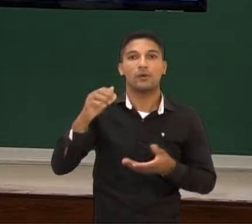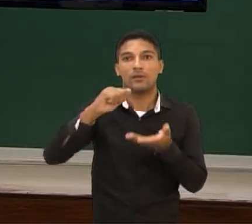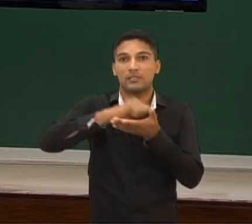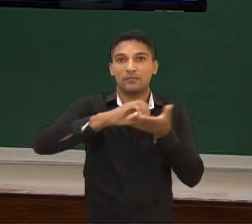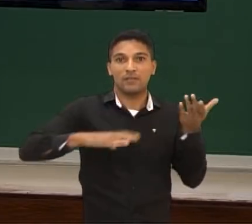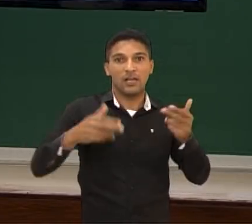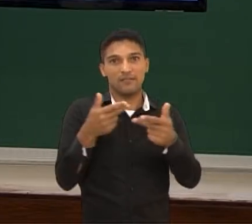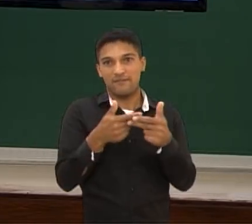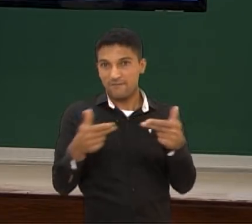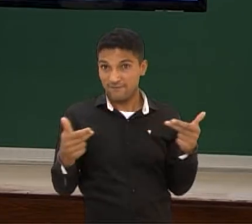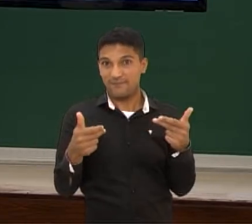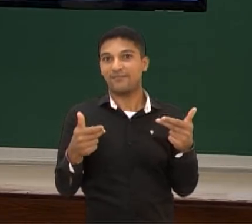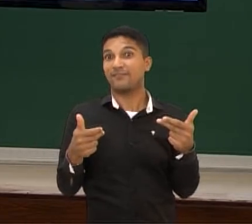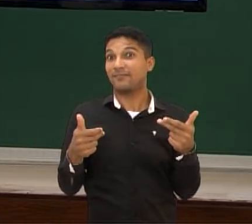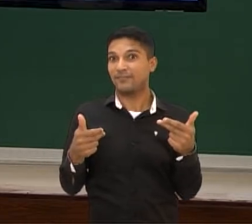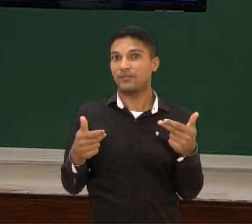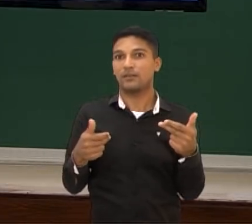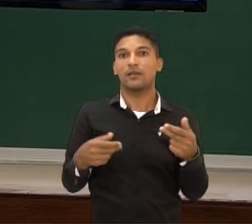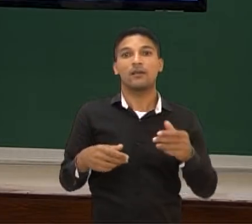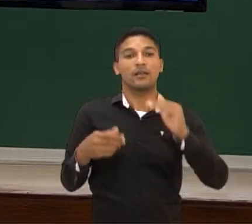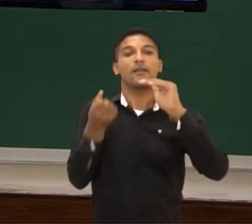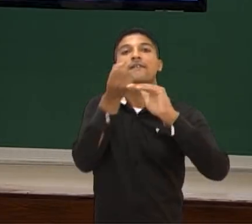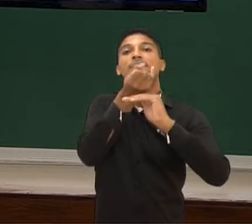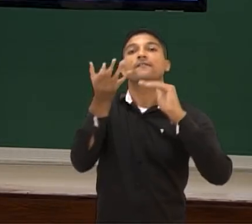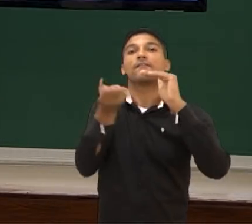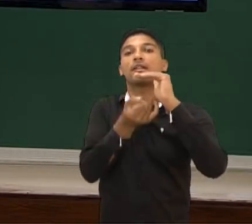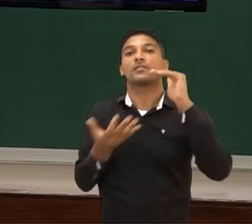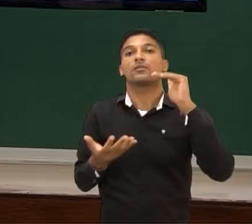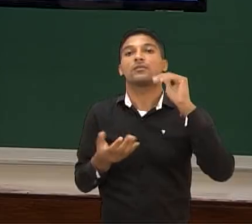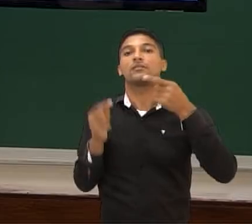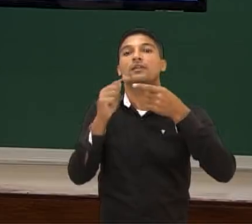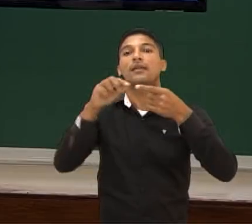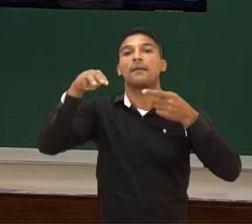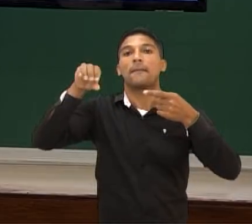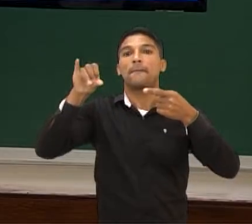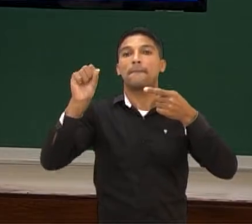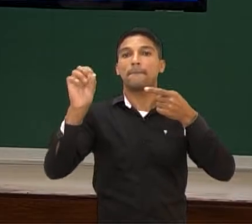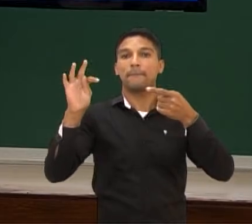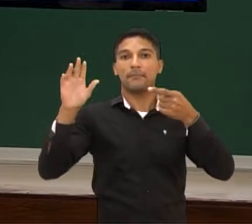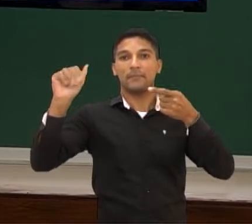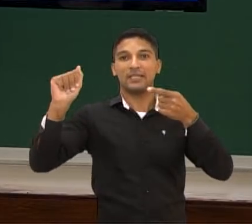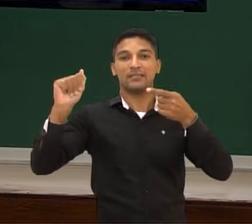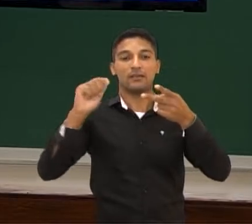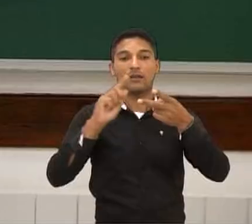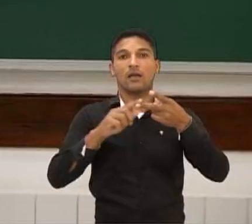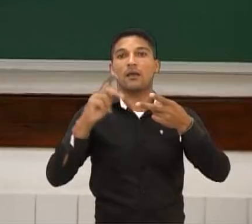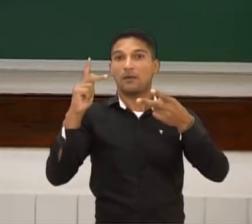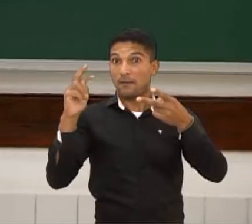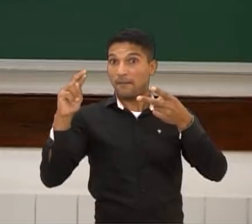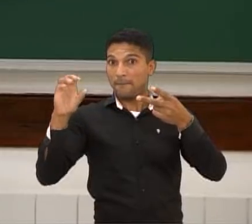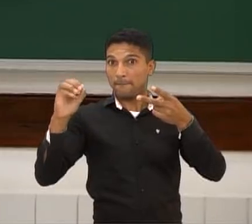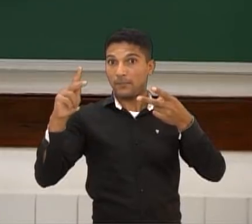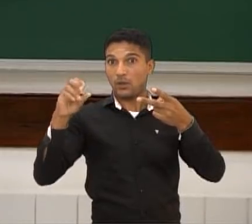várias formas do quê? Das frações mistas, das próprias e das impróprias, certo?